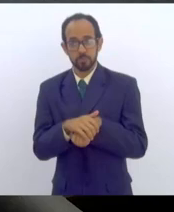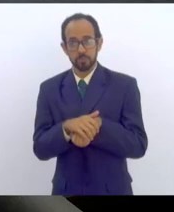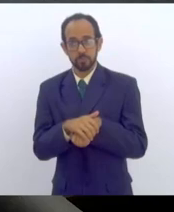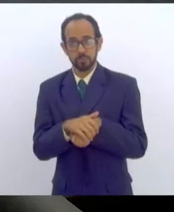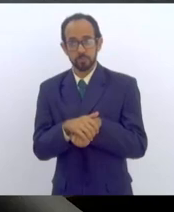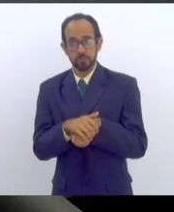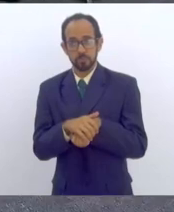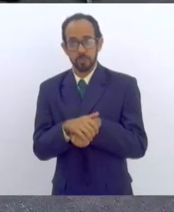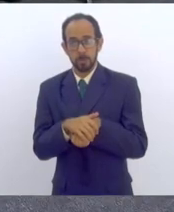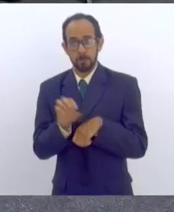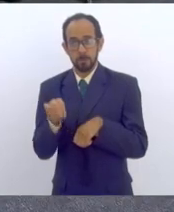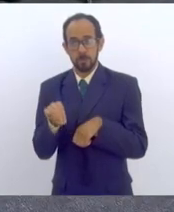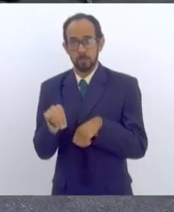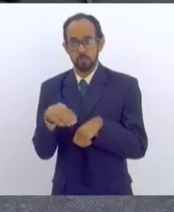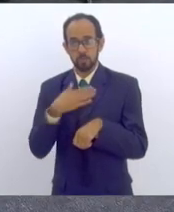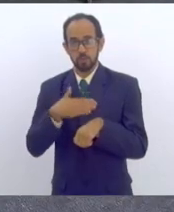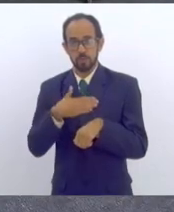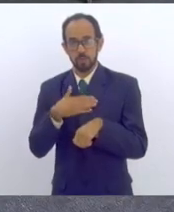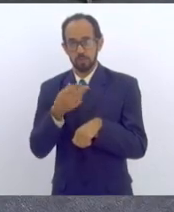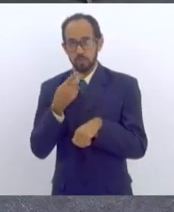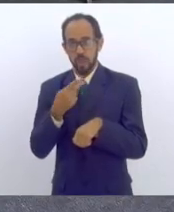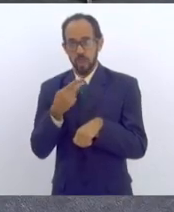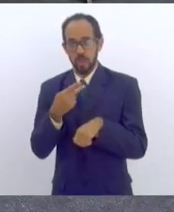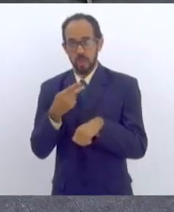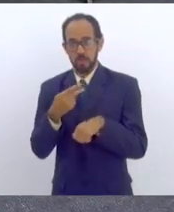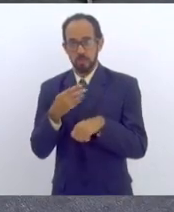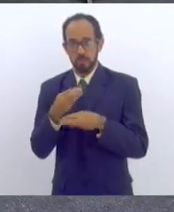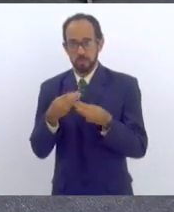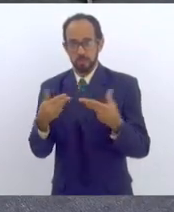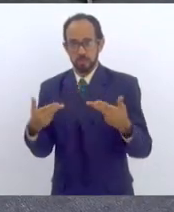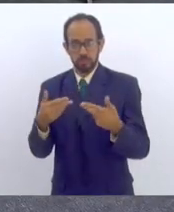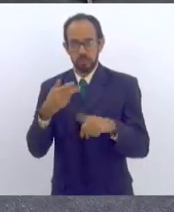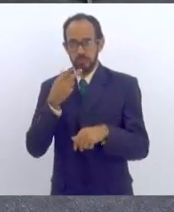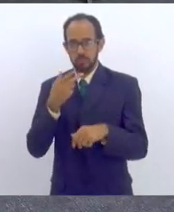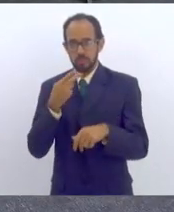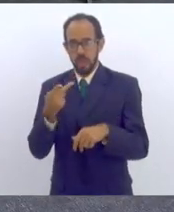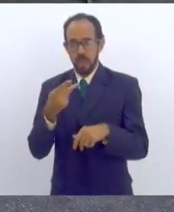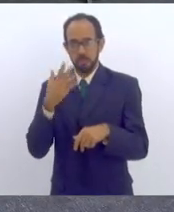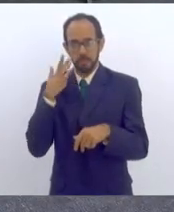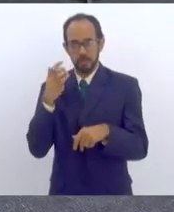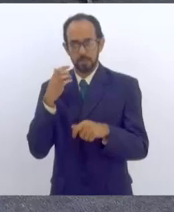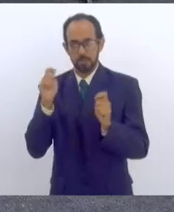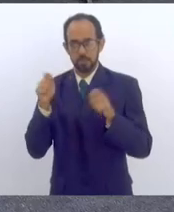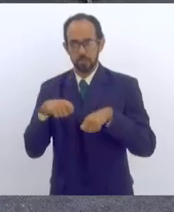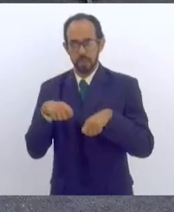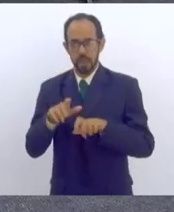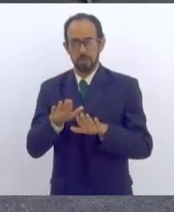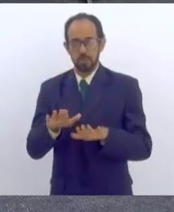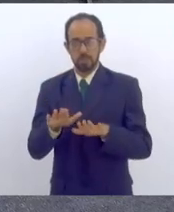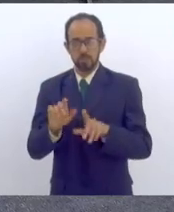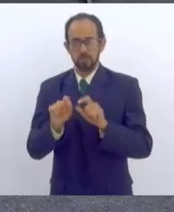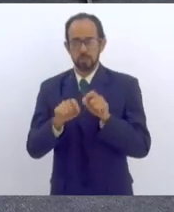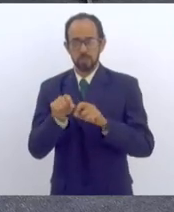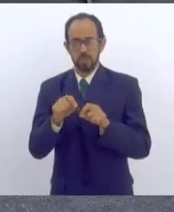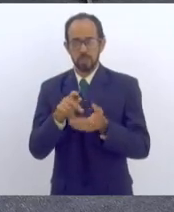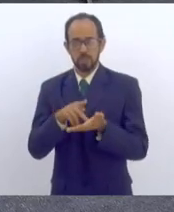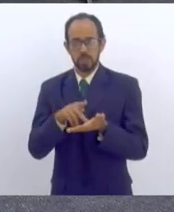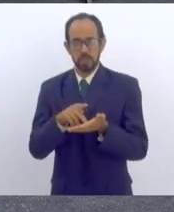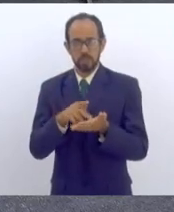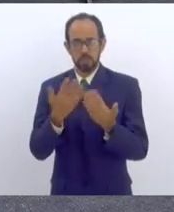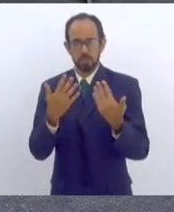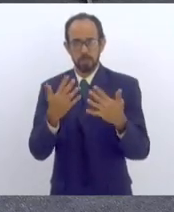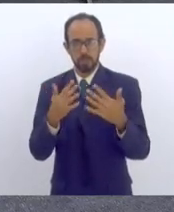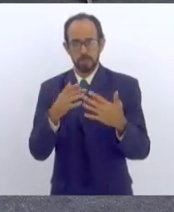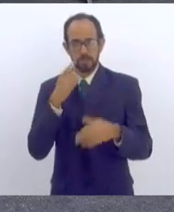tempo esgotou, eu quero falar várias coisas, vou falar amanhã, porque não vai dar para fazer a inscrição. Só queria, na verdade,